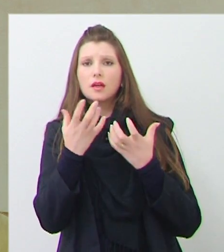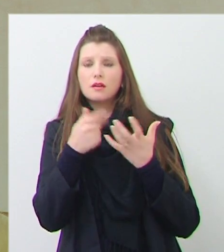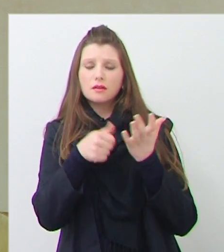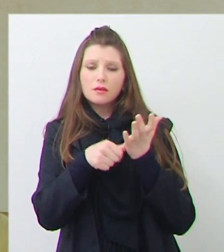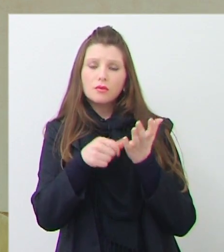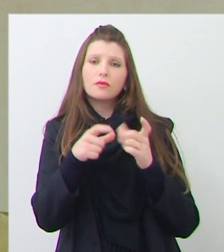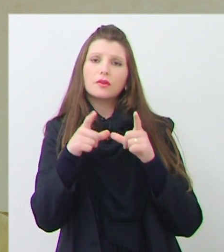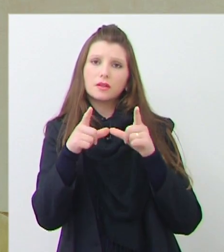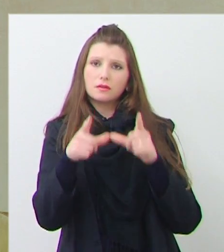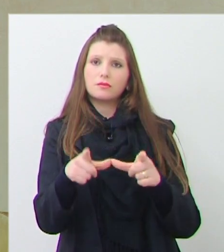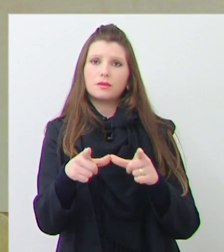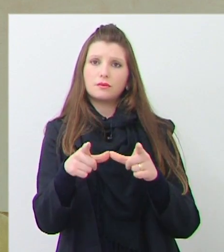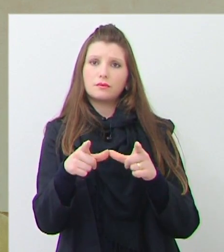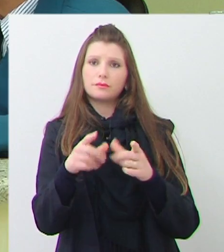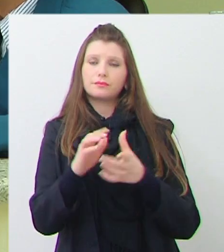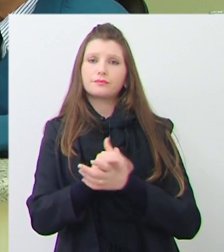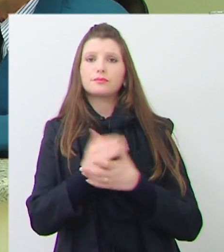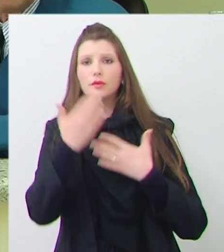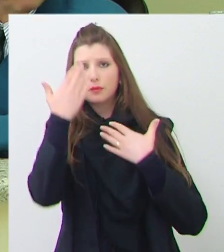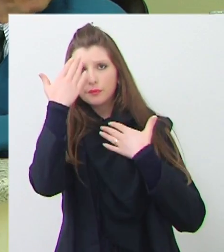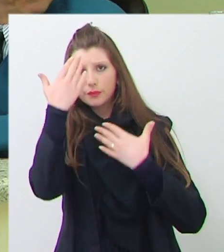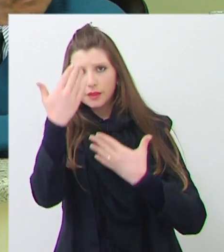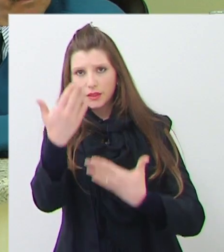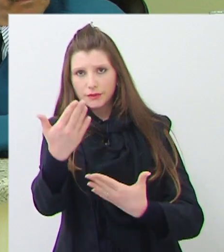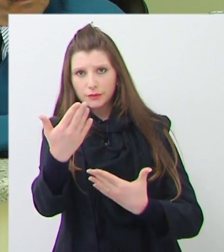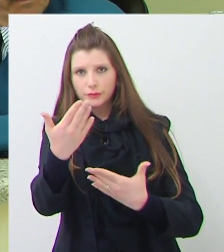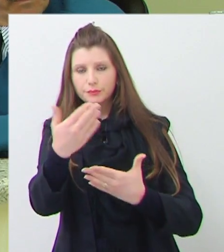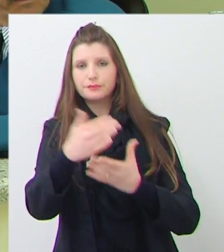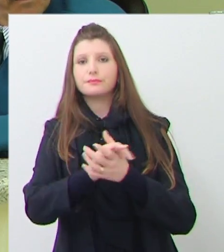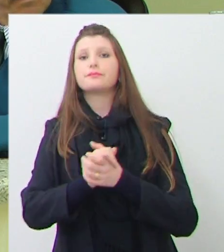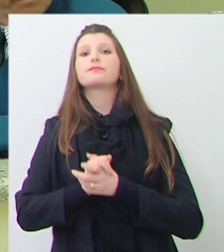que aprove o requerimento. Obrigado, senhor presidente.